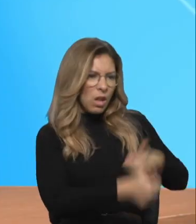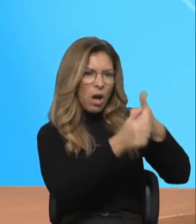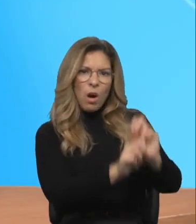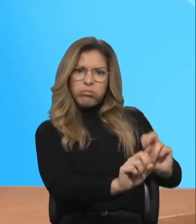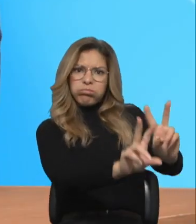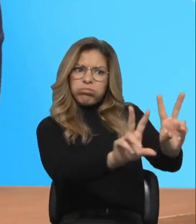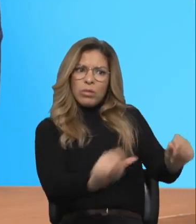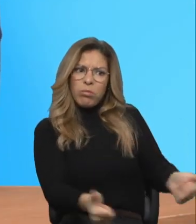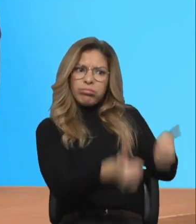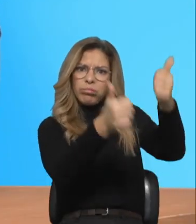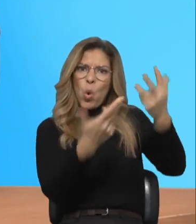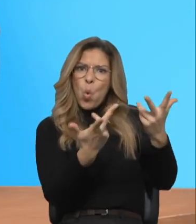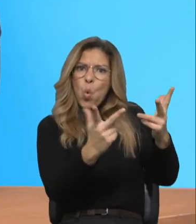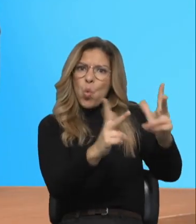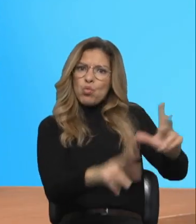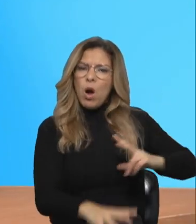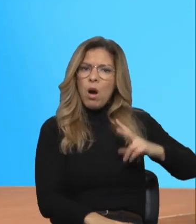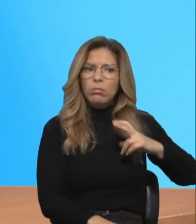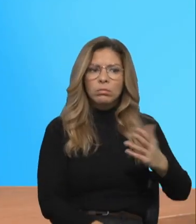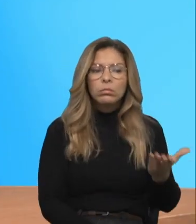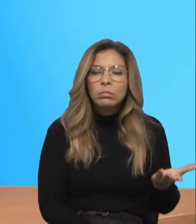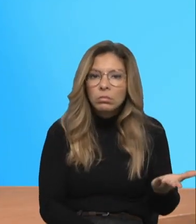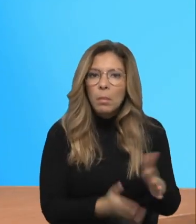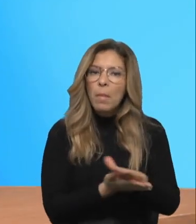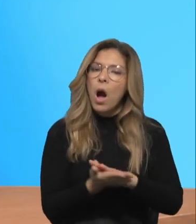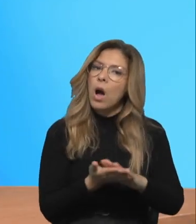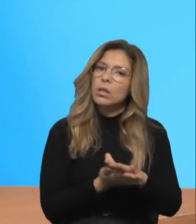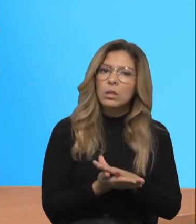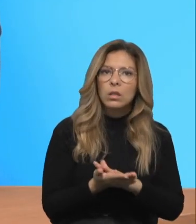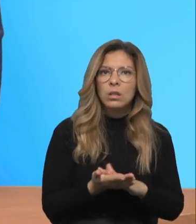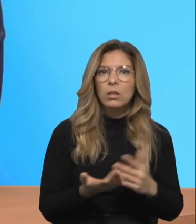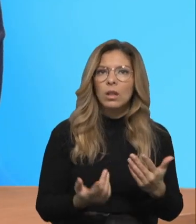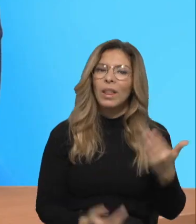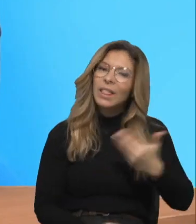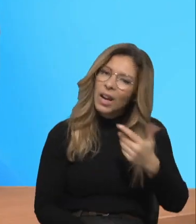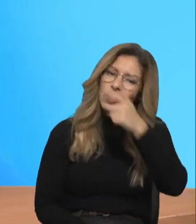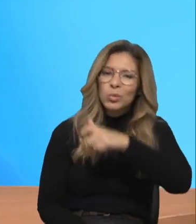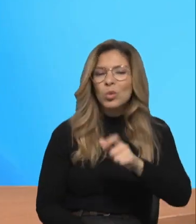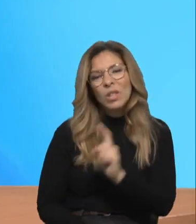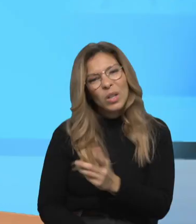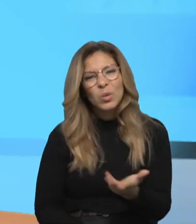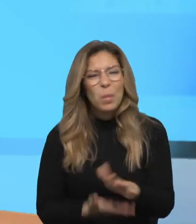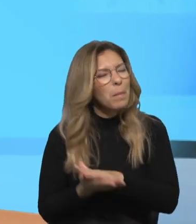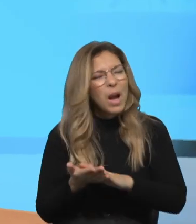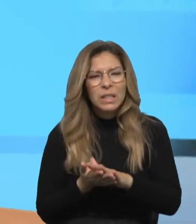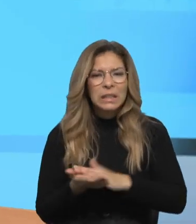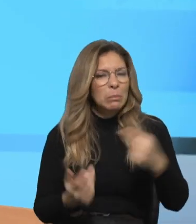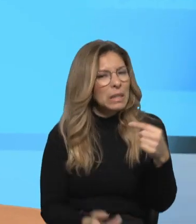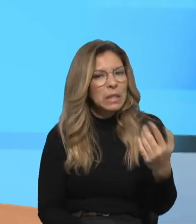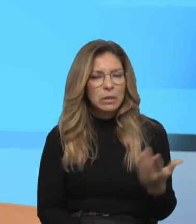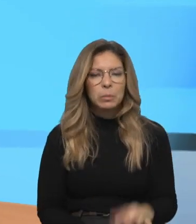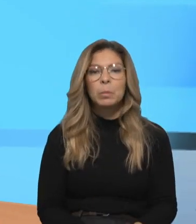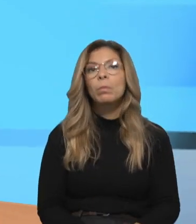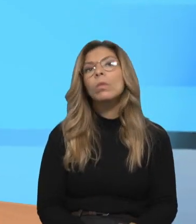necessidades básicas não faltem a ninguém em Angola. E isto é direitos humanos. Claro. Isto é direitos humanos. Uma última questão, Frei Danilson